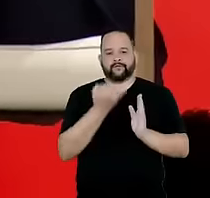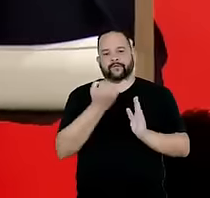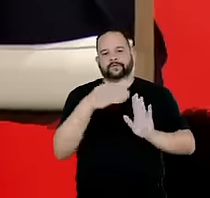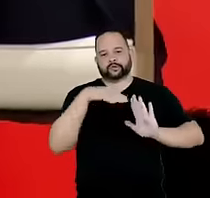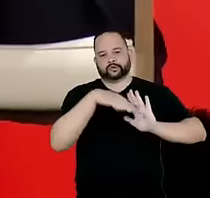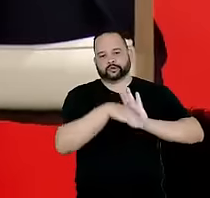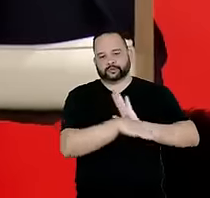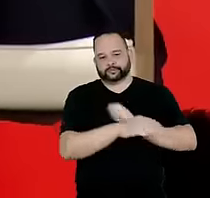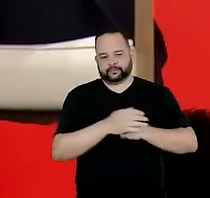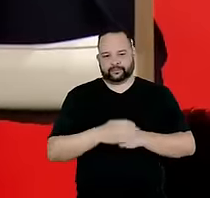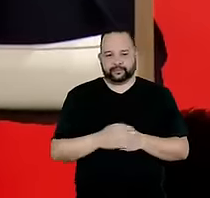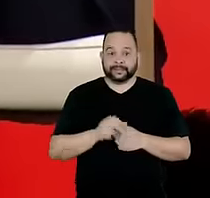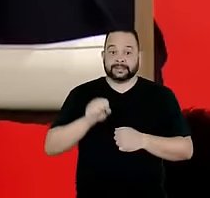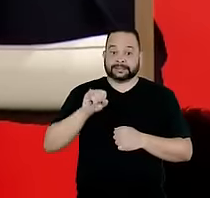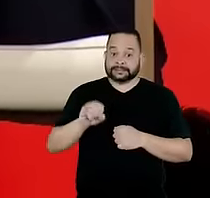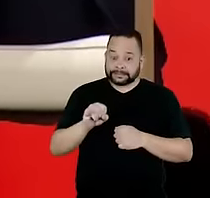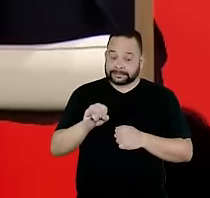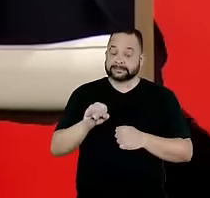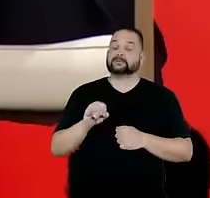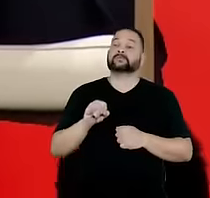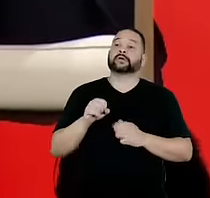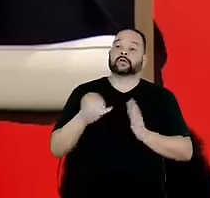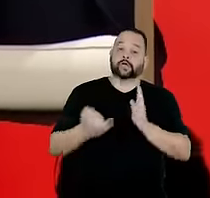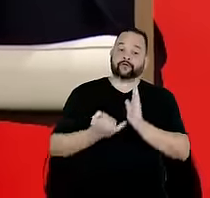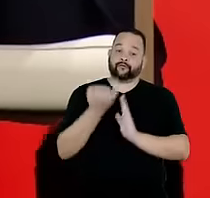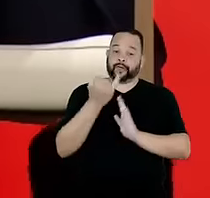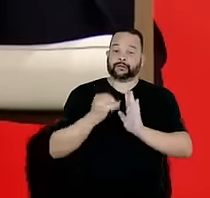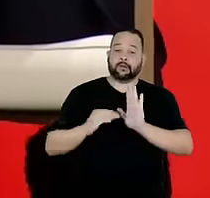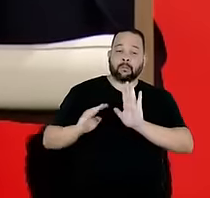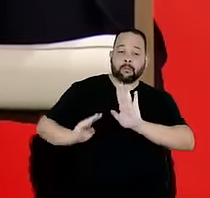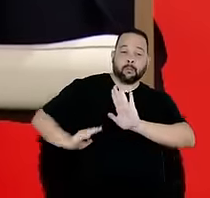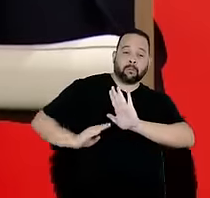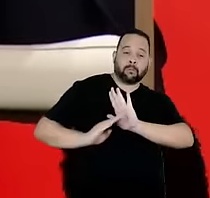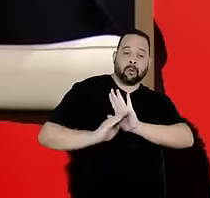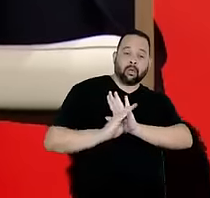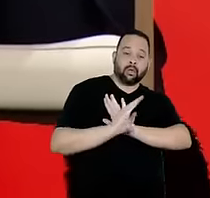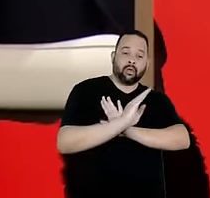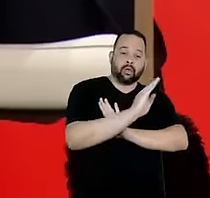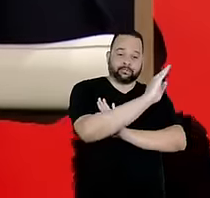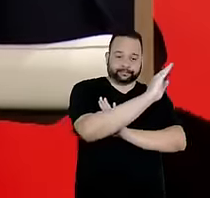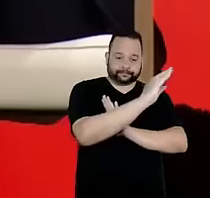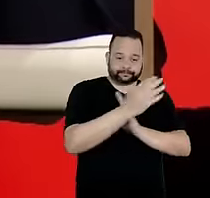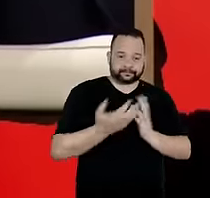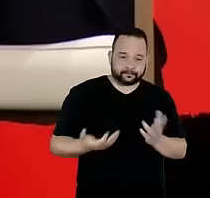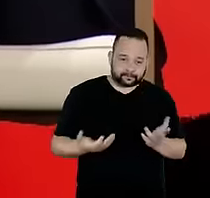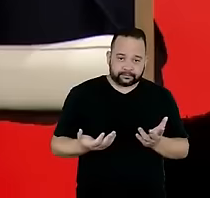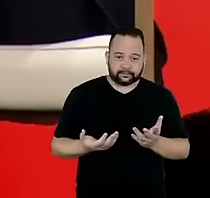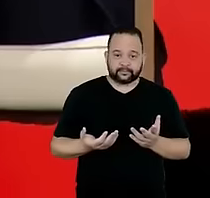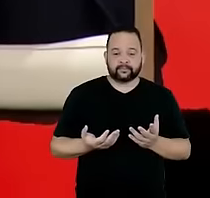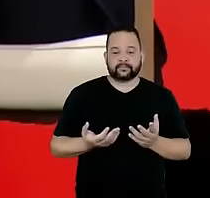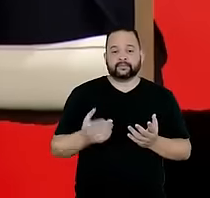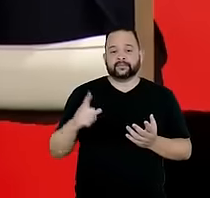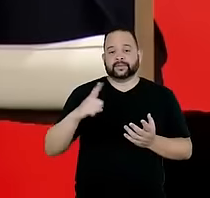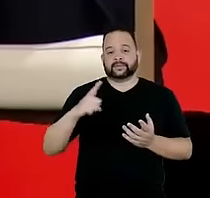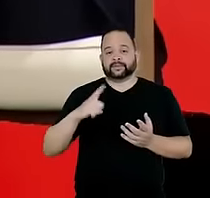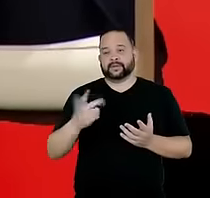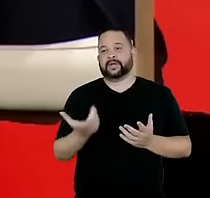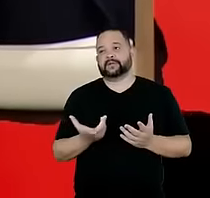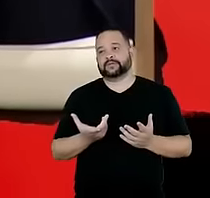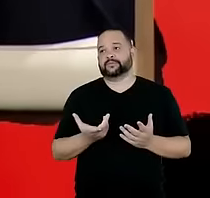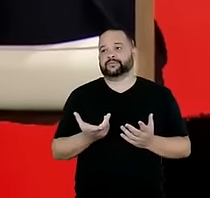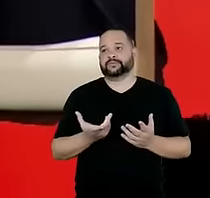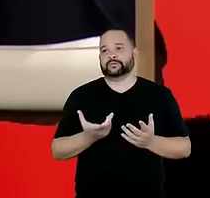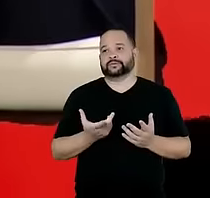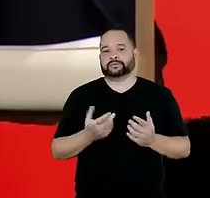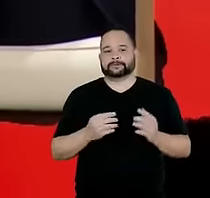a inflação é muito alta é isso isso vários estudos mostram quando a inflação é muito alta você tem um de fusão muito alta na inflação